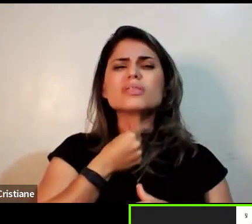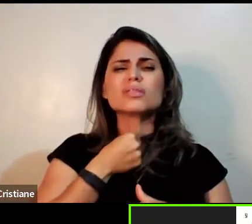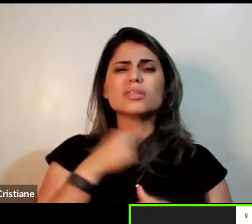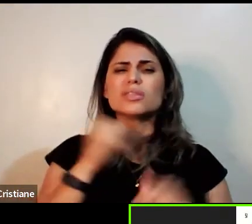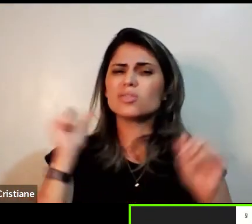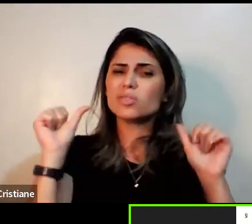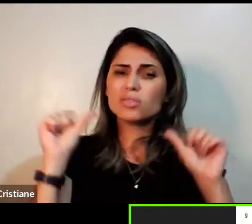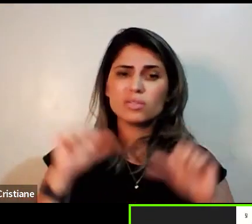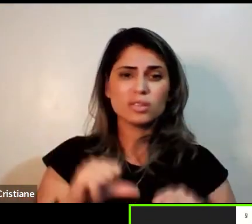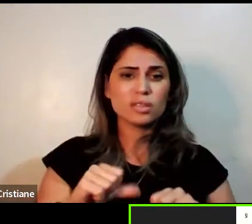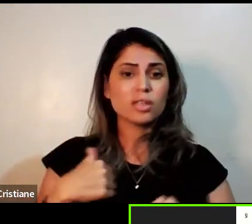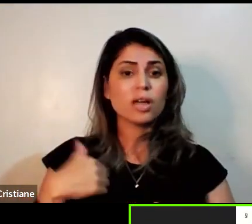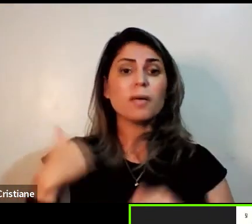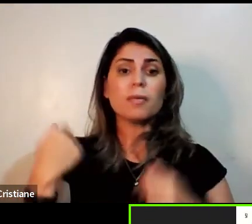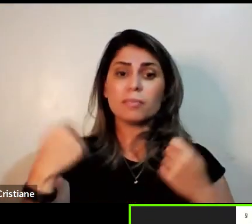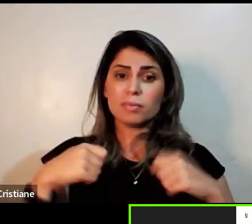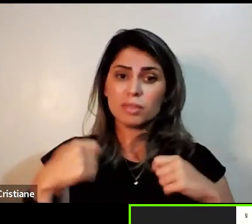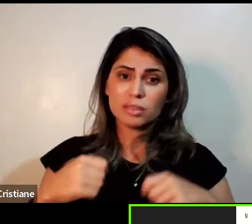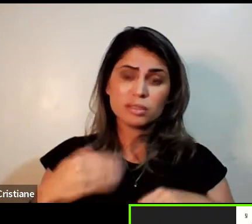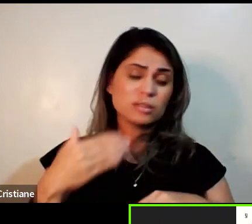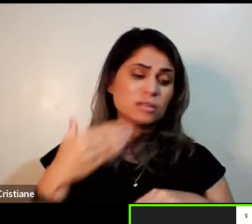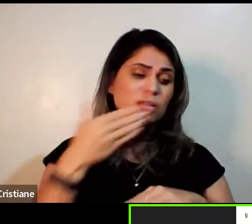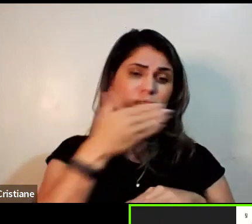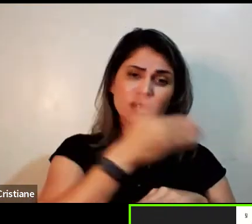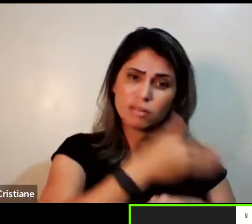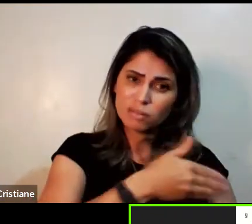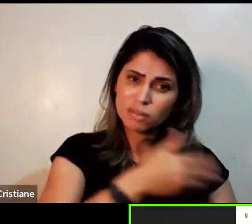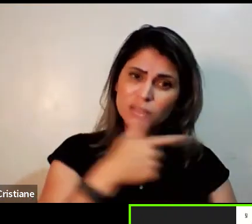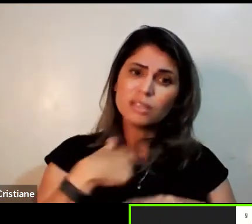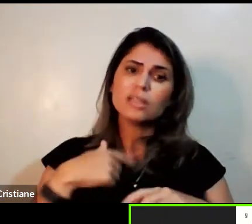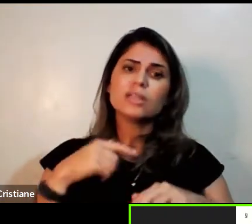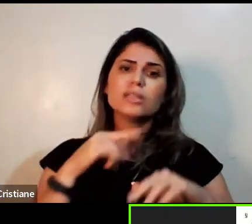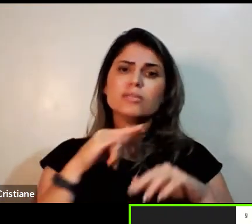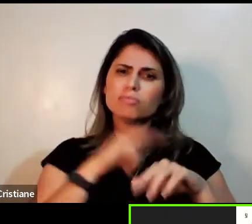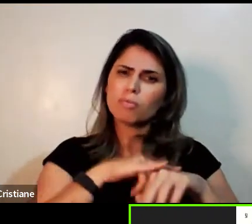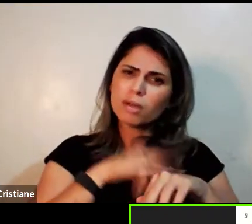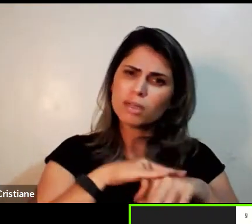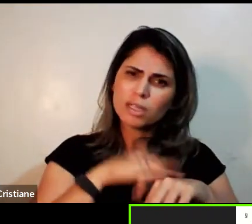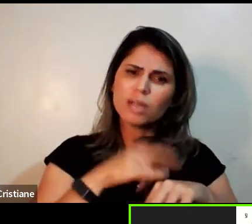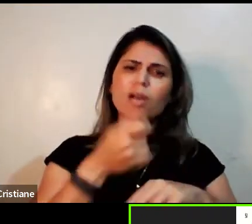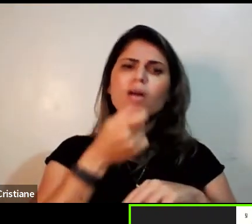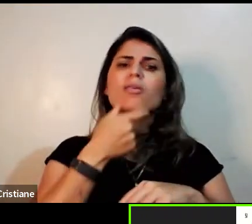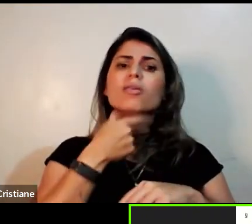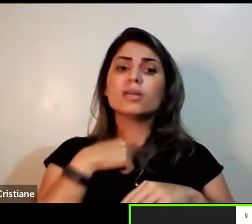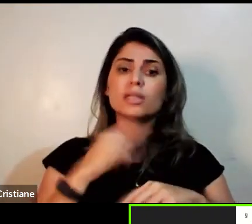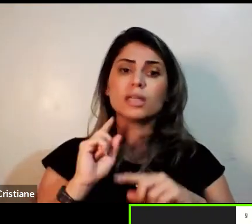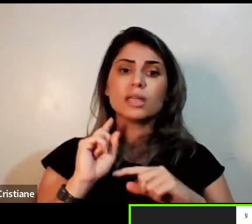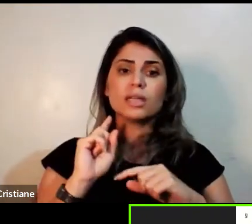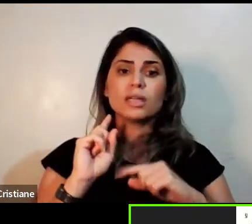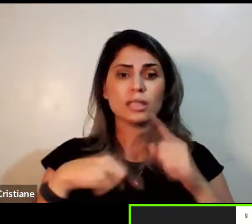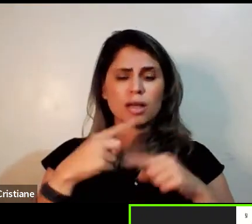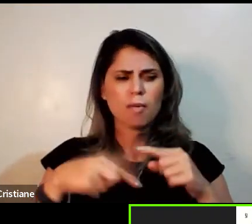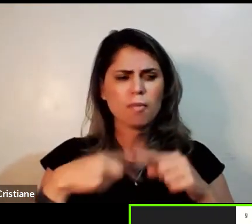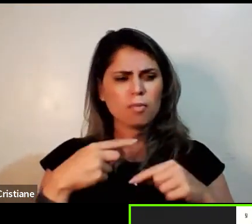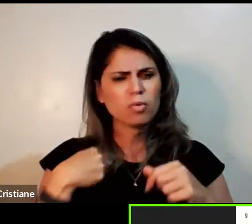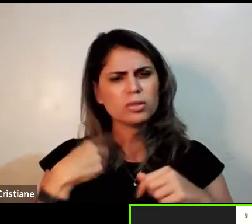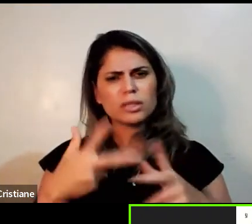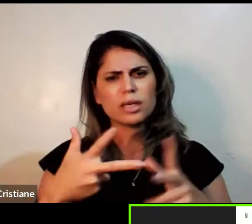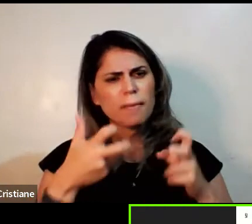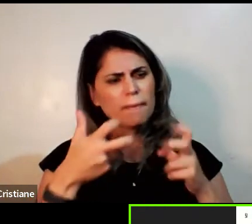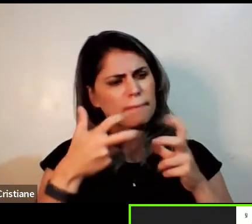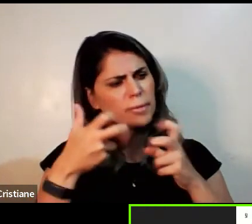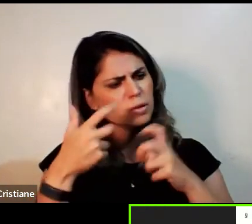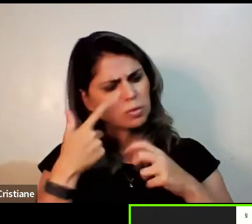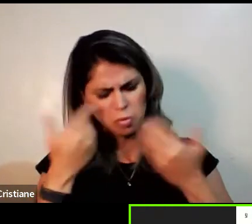até 4 vezes para tentar desobstruir, para conseguir engolir alguma coisa. E depois da minha melhora, ele também comprou e